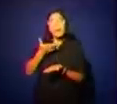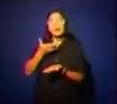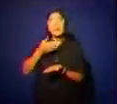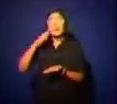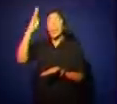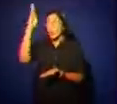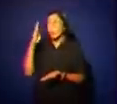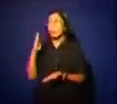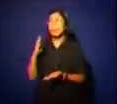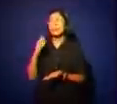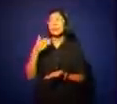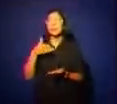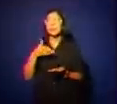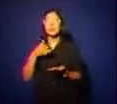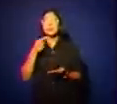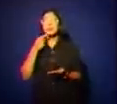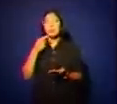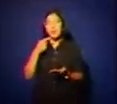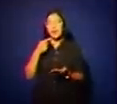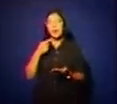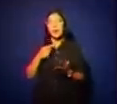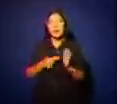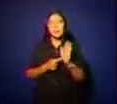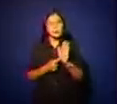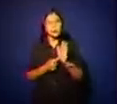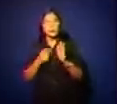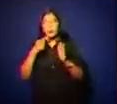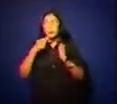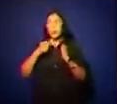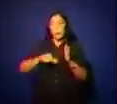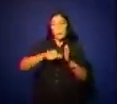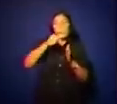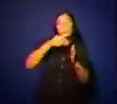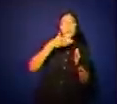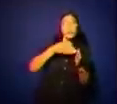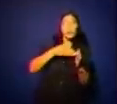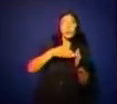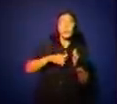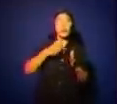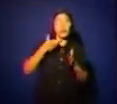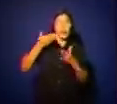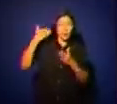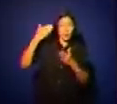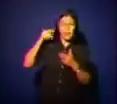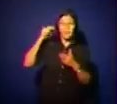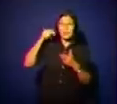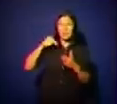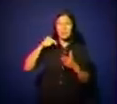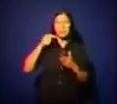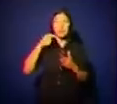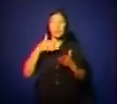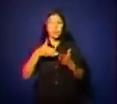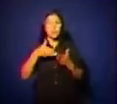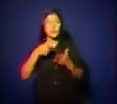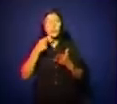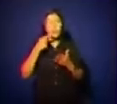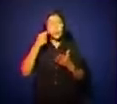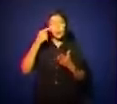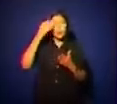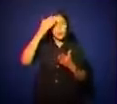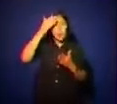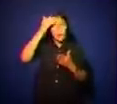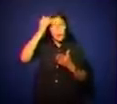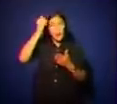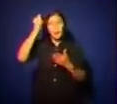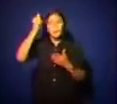já teve um um episódio onde não sobreviveu no primeiro governo né Na época lá atrás eu acho que hoje o Brasil tá muito mais maduro é